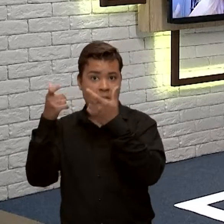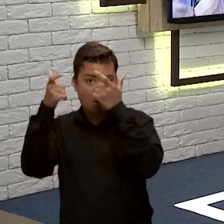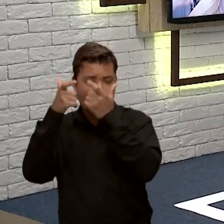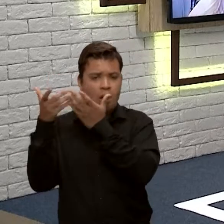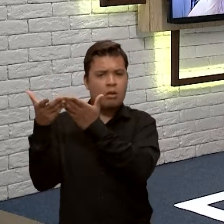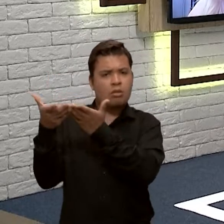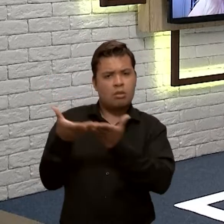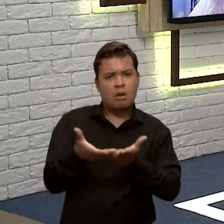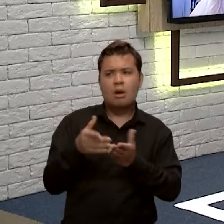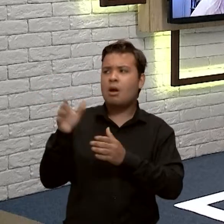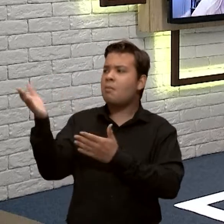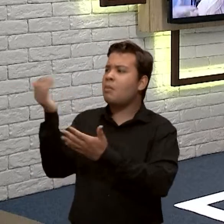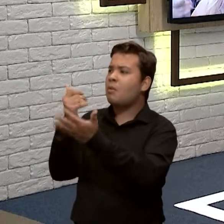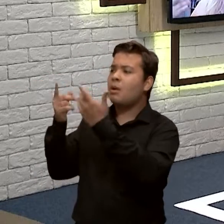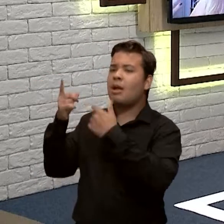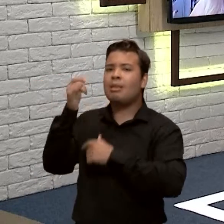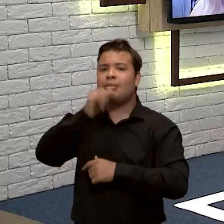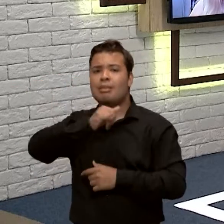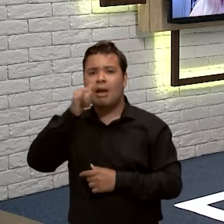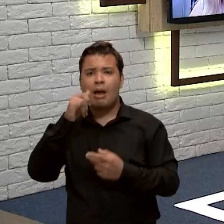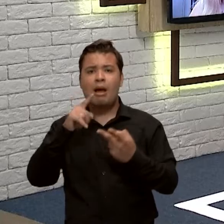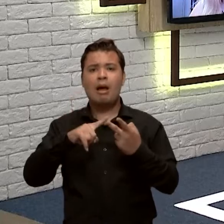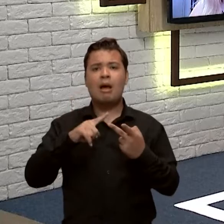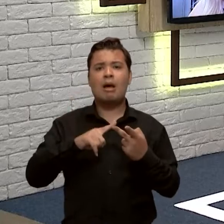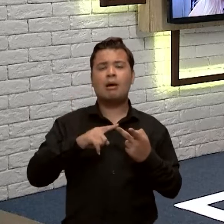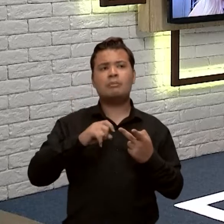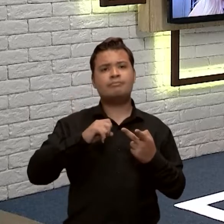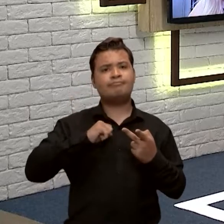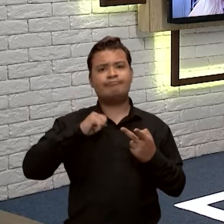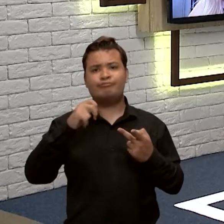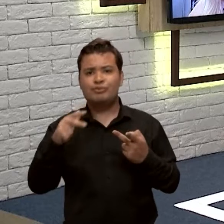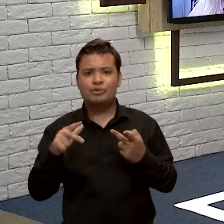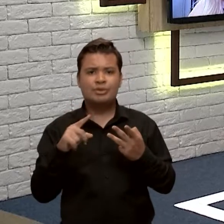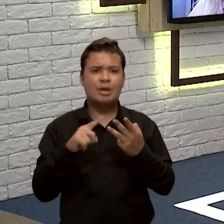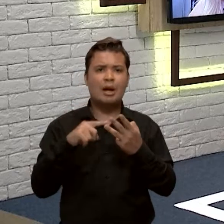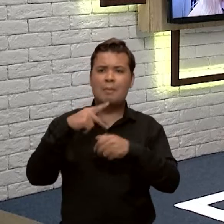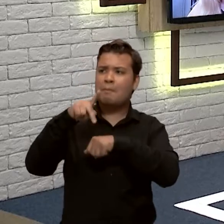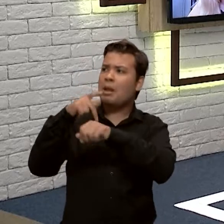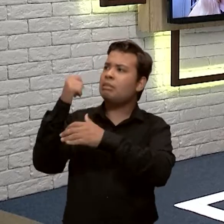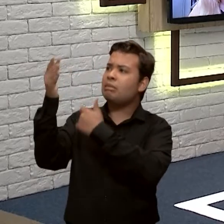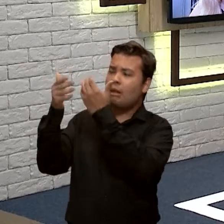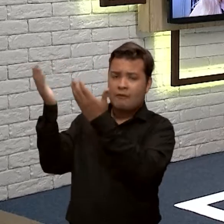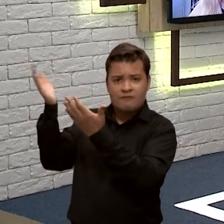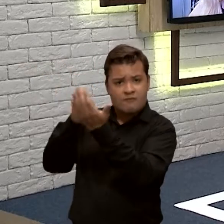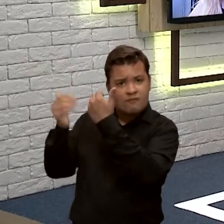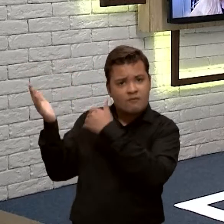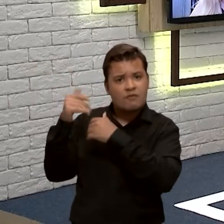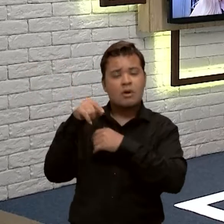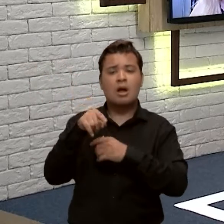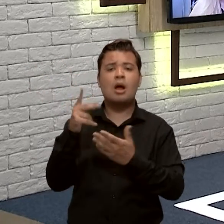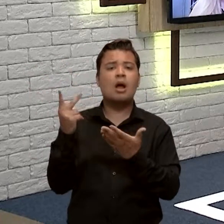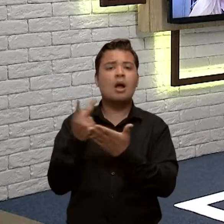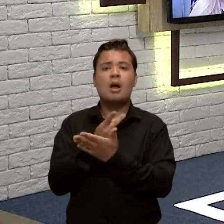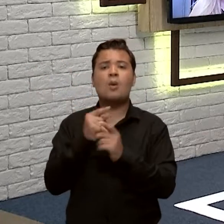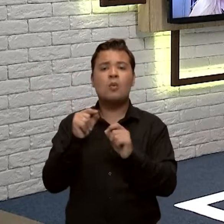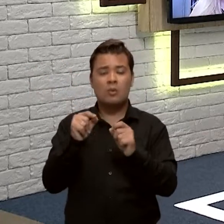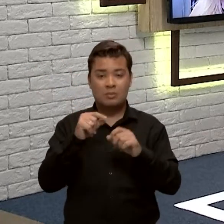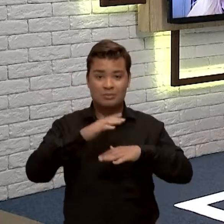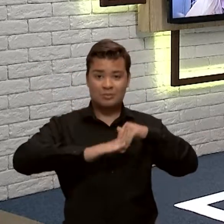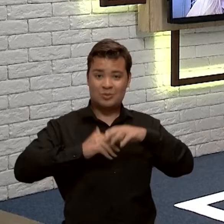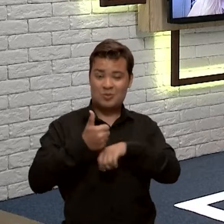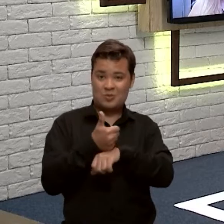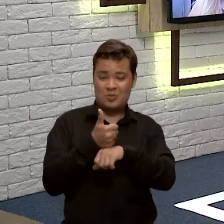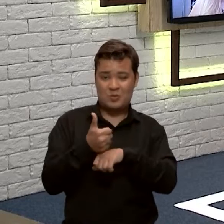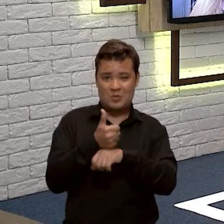músicos italianos, portugueses e de outras nacionalidades. Então há um branqueamento e, ao mesmo tempo, né,